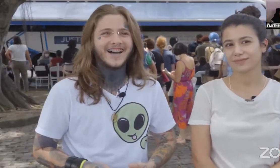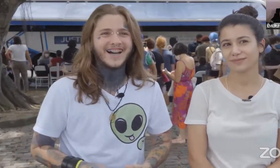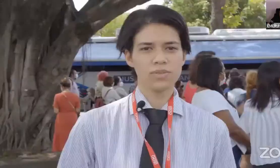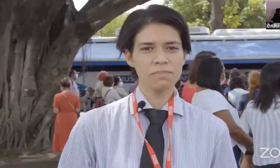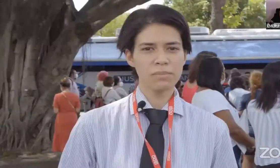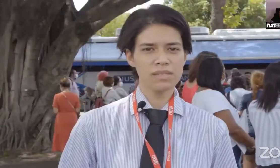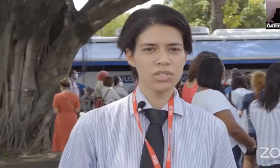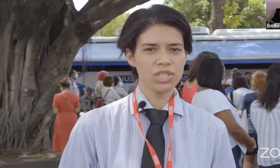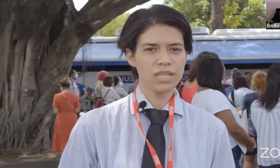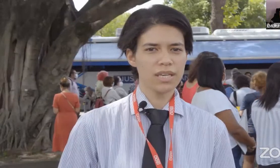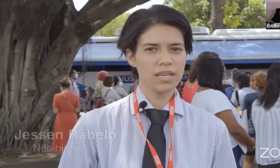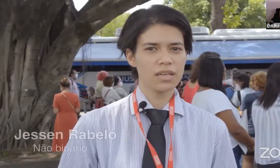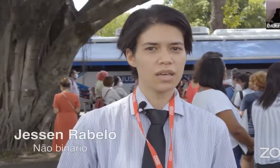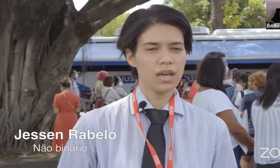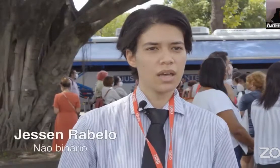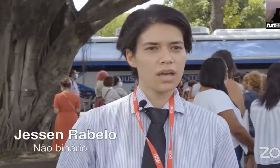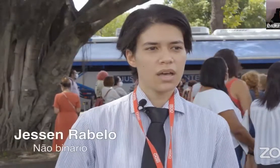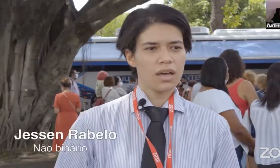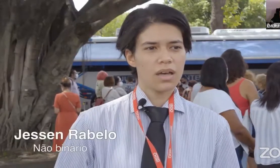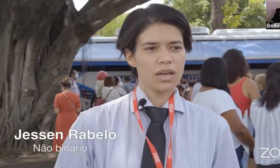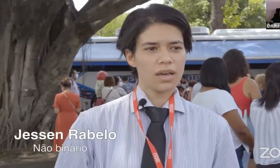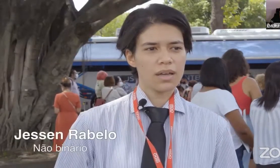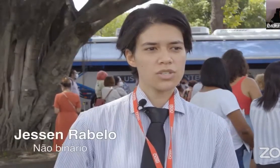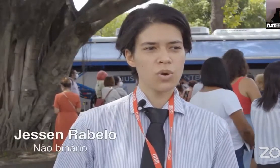melhor. Eu sempre me senti que